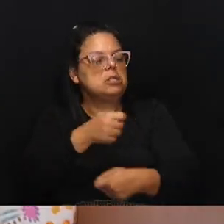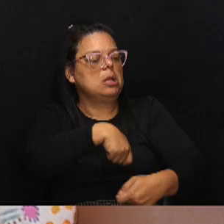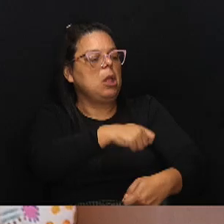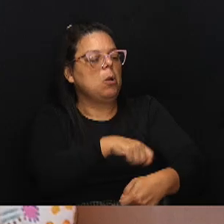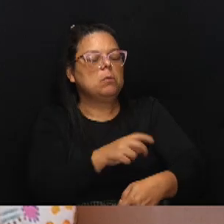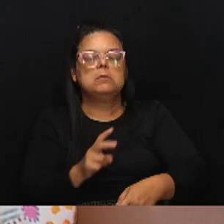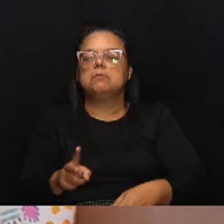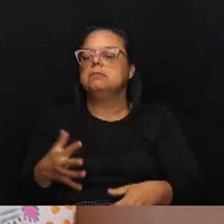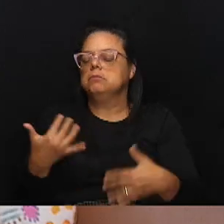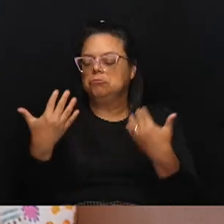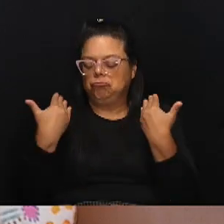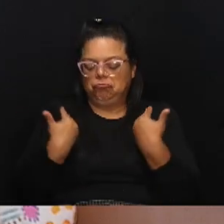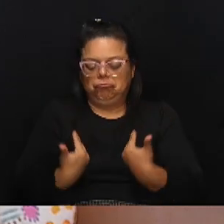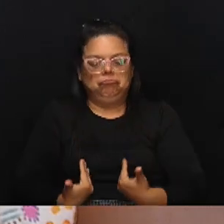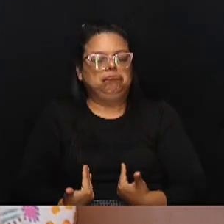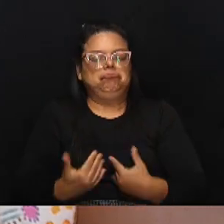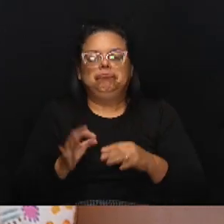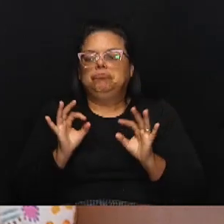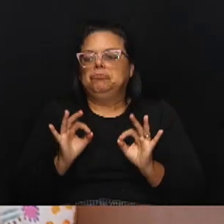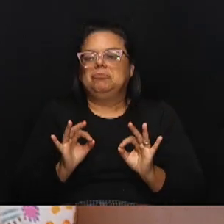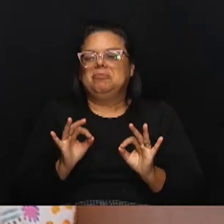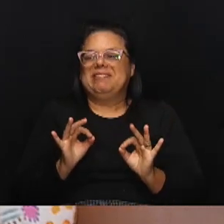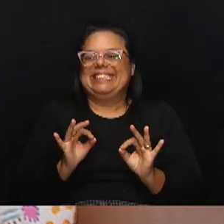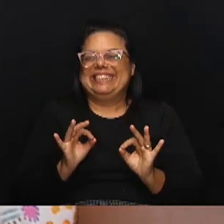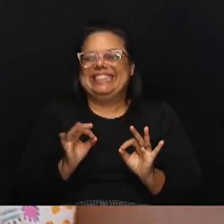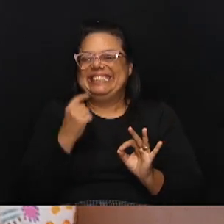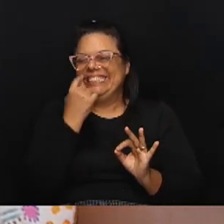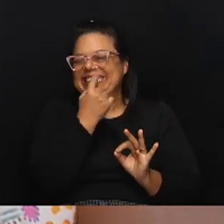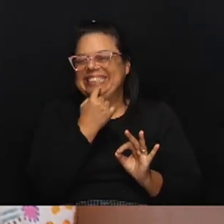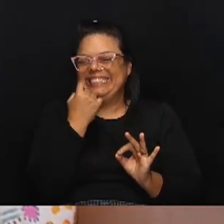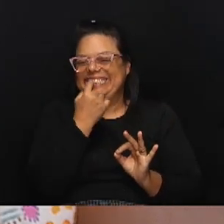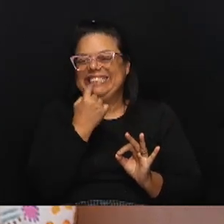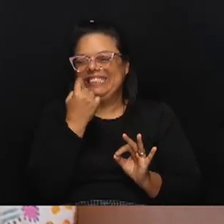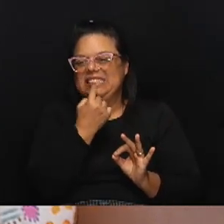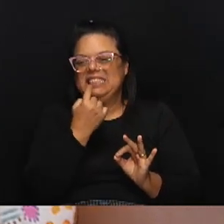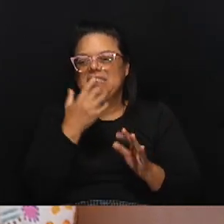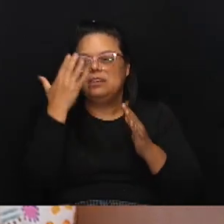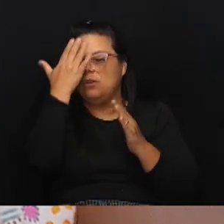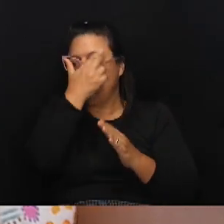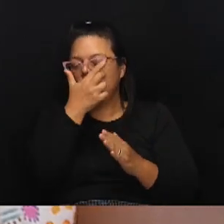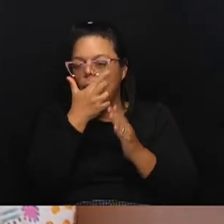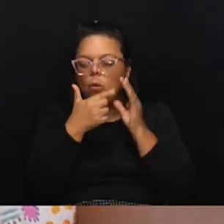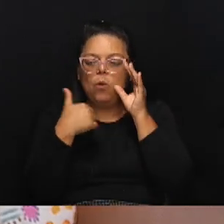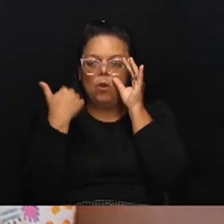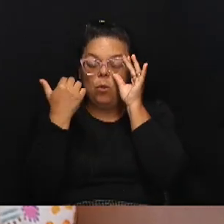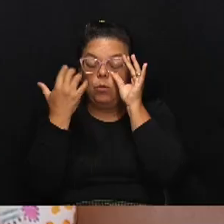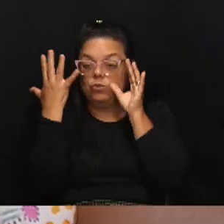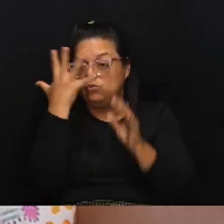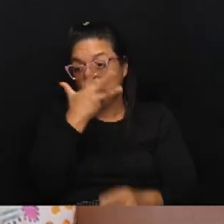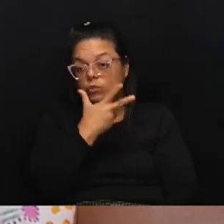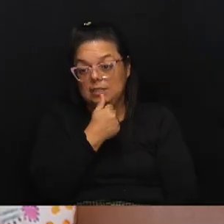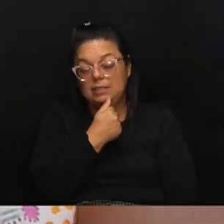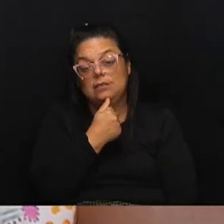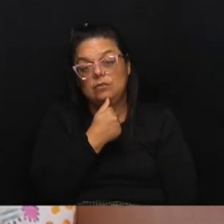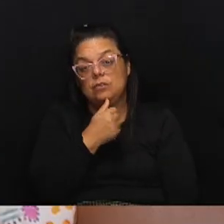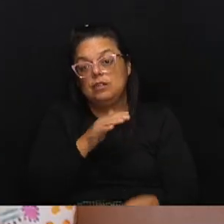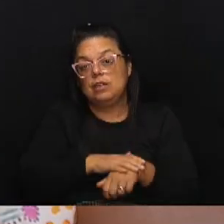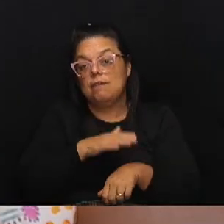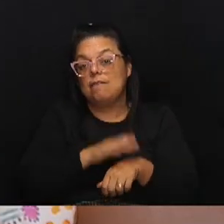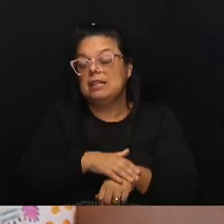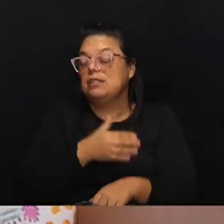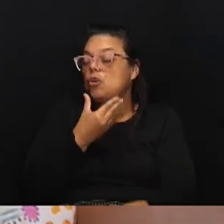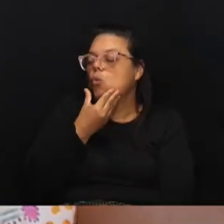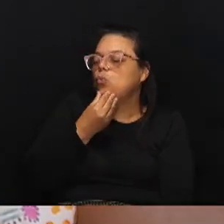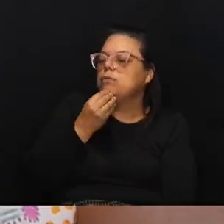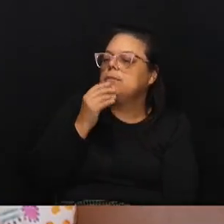sempre esbelta, uma dentadura bonita, né? Um rosto bonito, isso encantava os homens, né? E